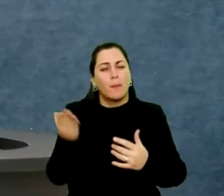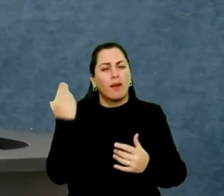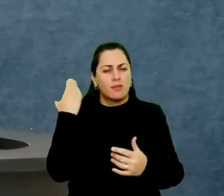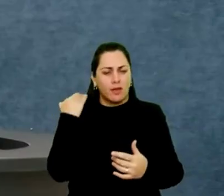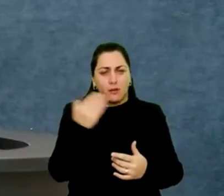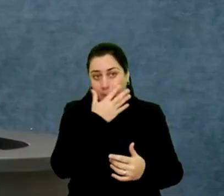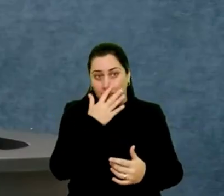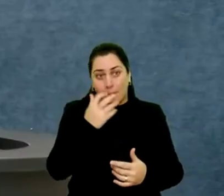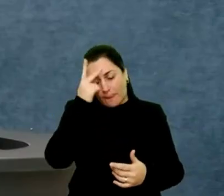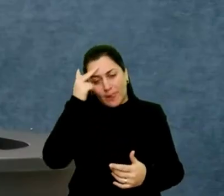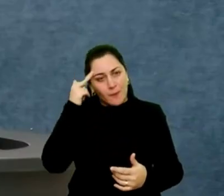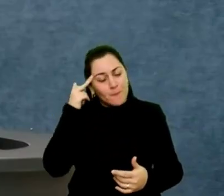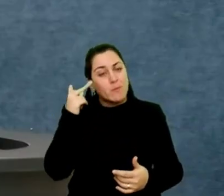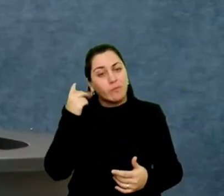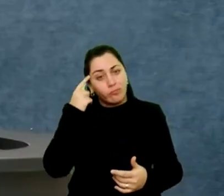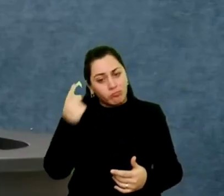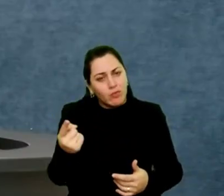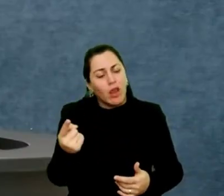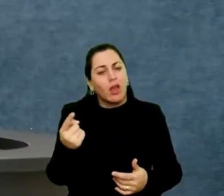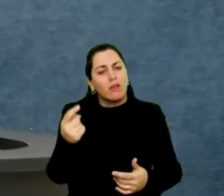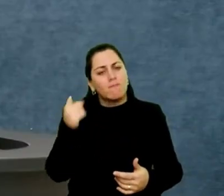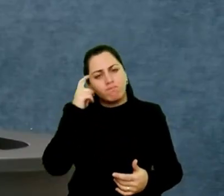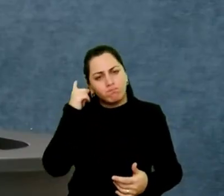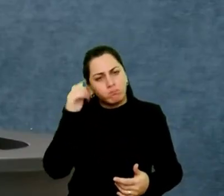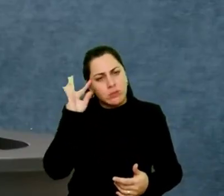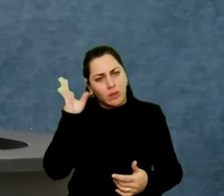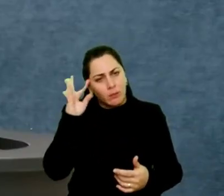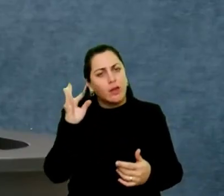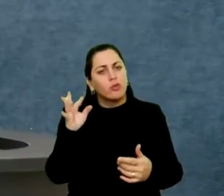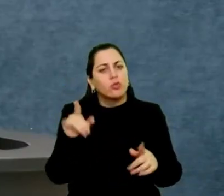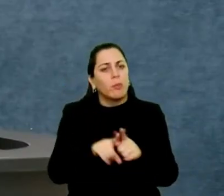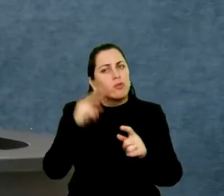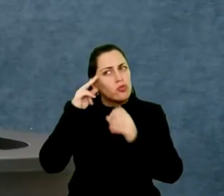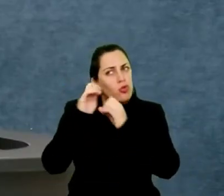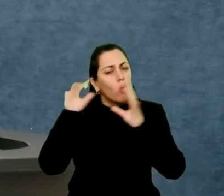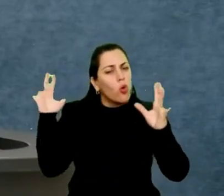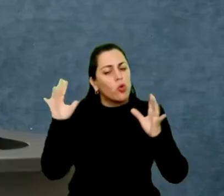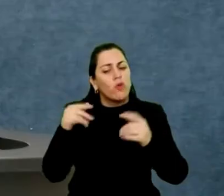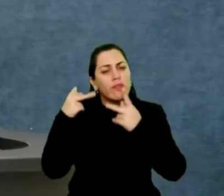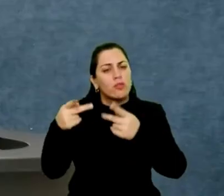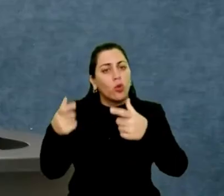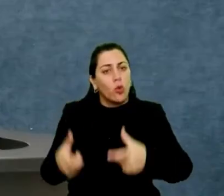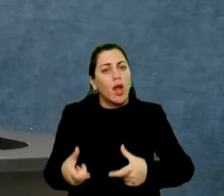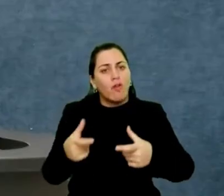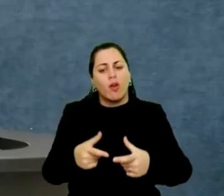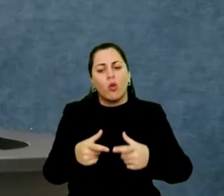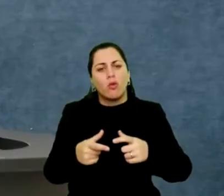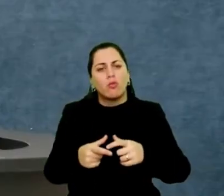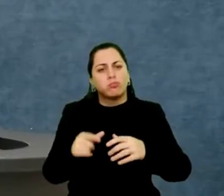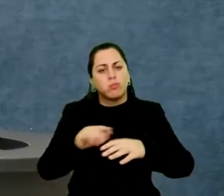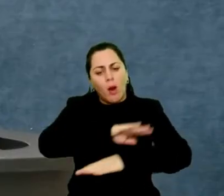Madureira, uma pessoa com um ideal, com uma mente fantástica, com um sonho, foi em Brotas e viu lá que lá tinha uma